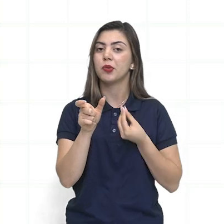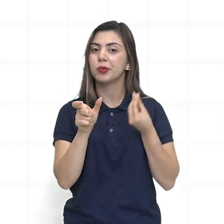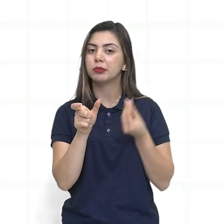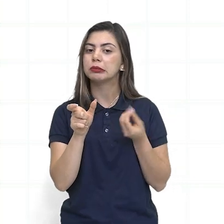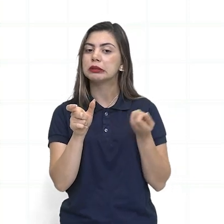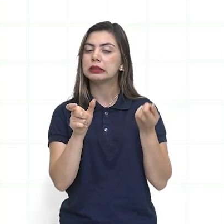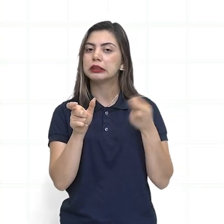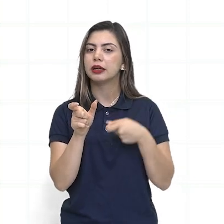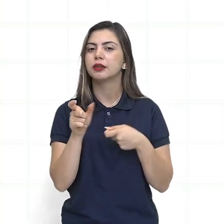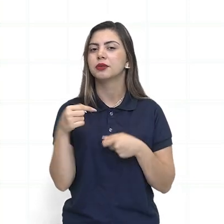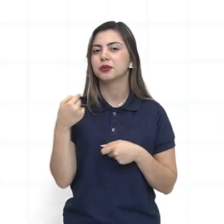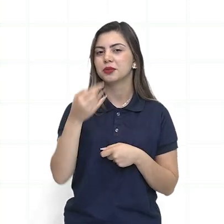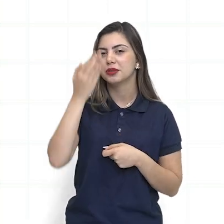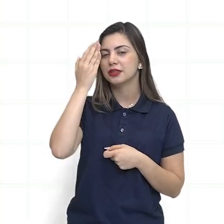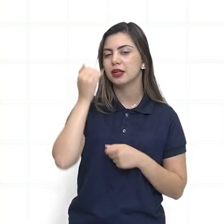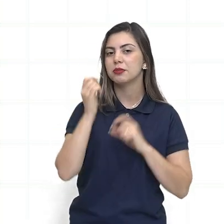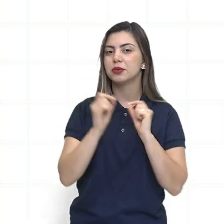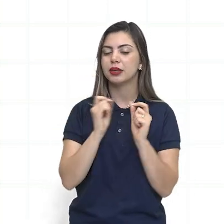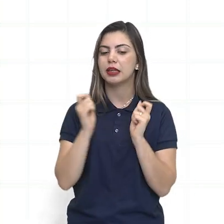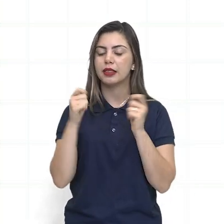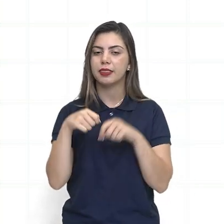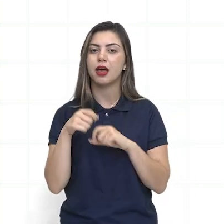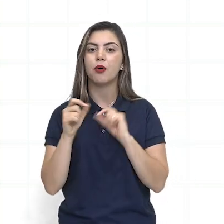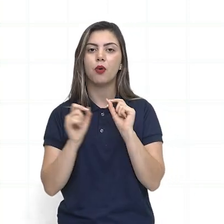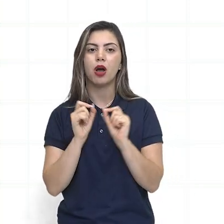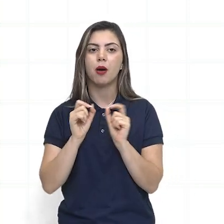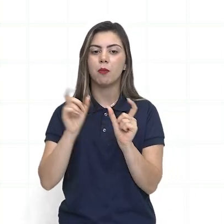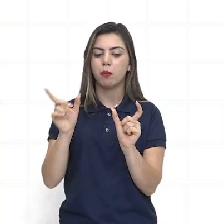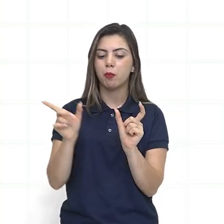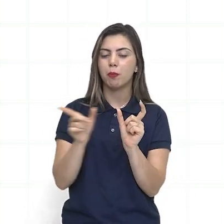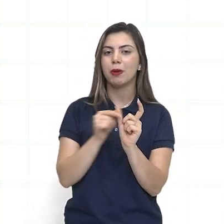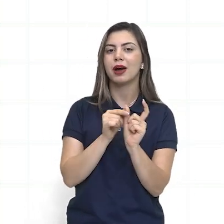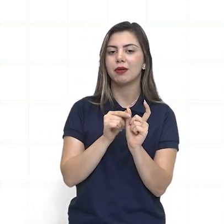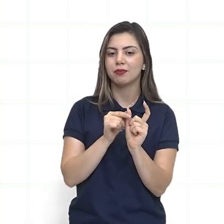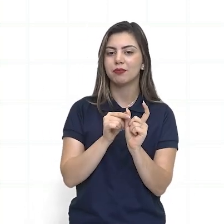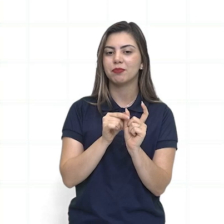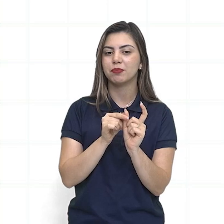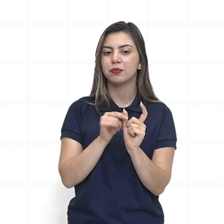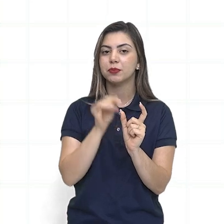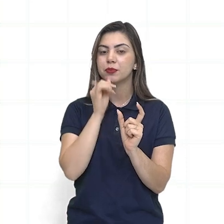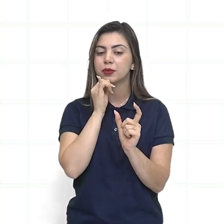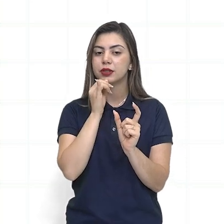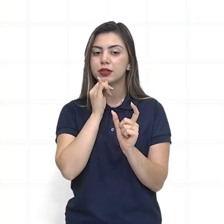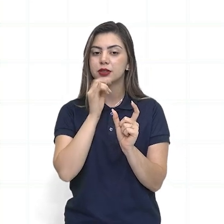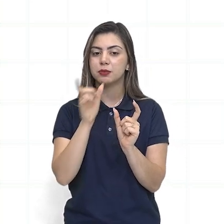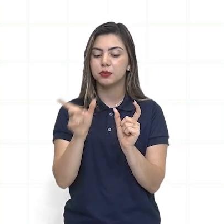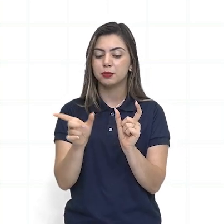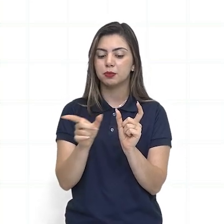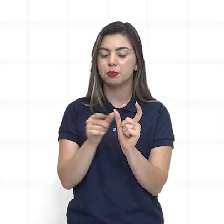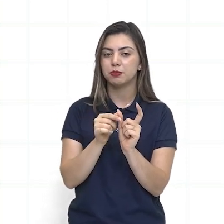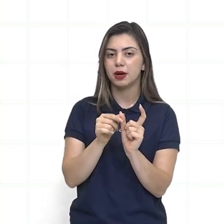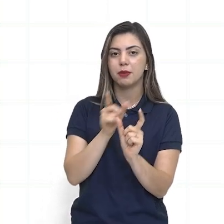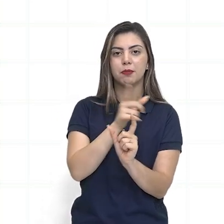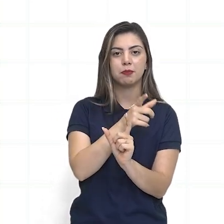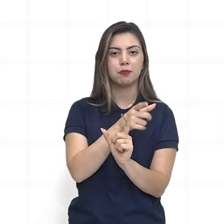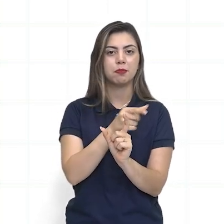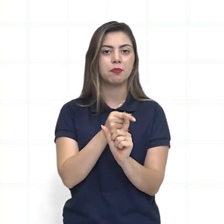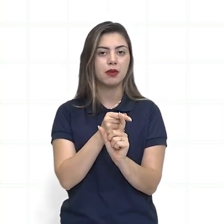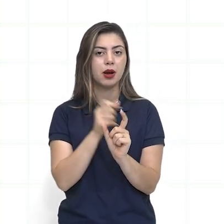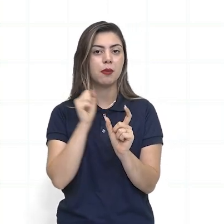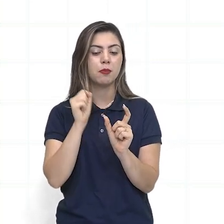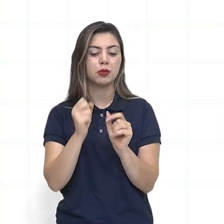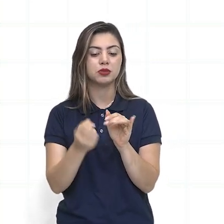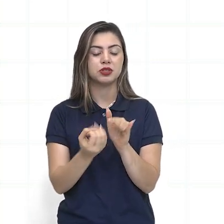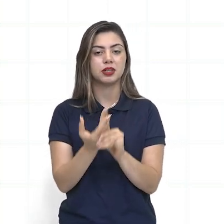posso, pelo processo de derivação, juntando afixos, que são prefixos